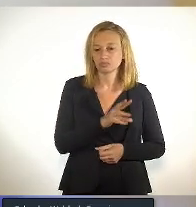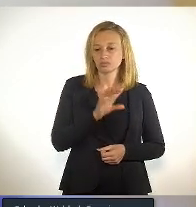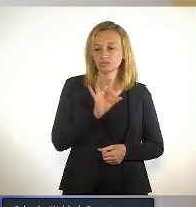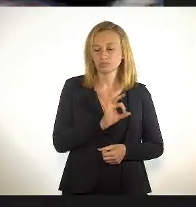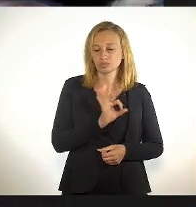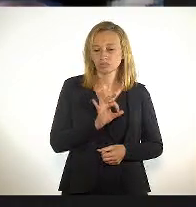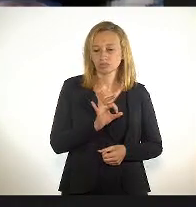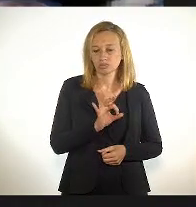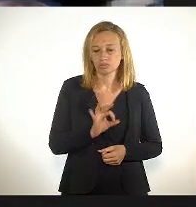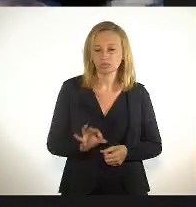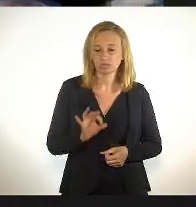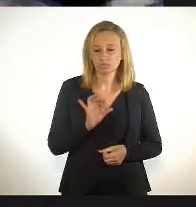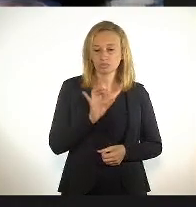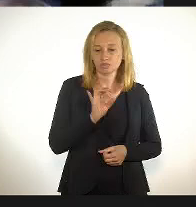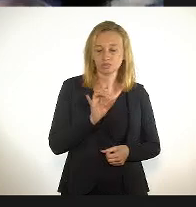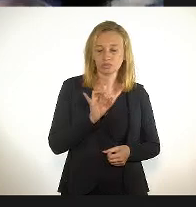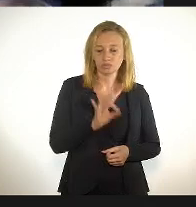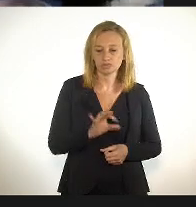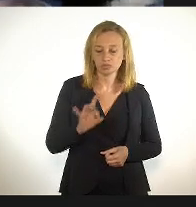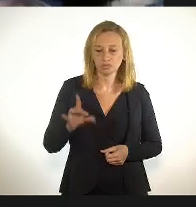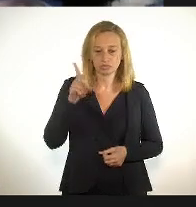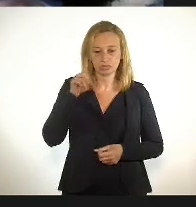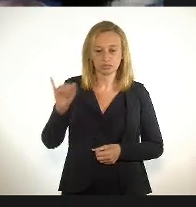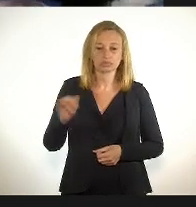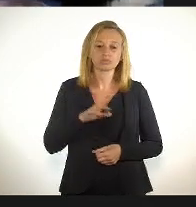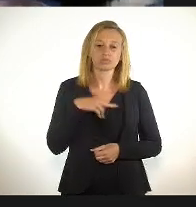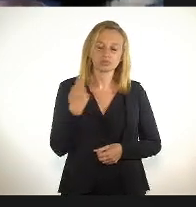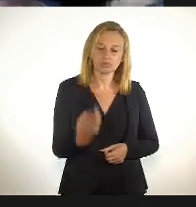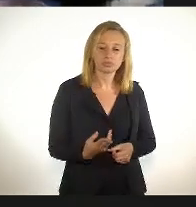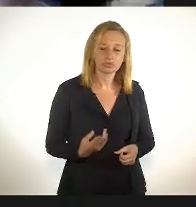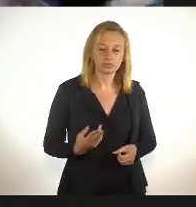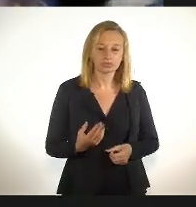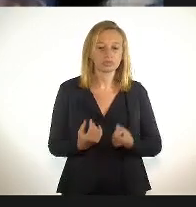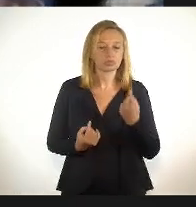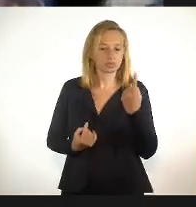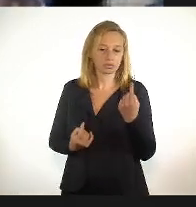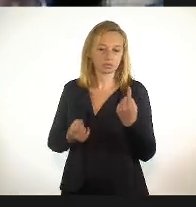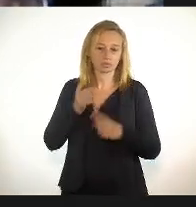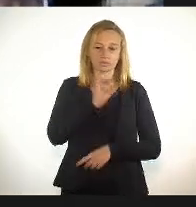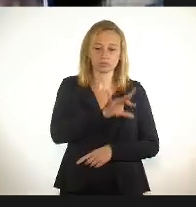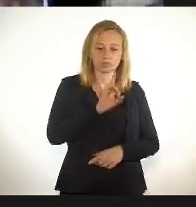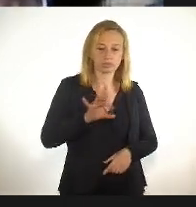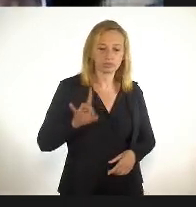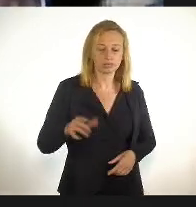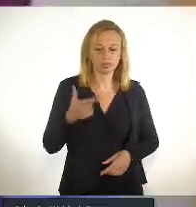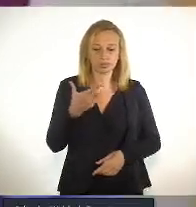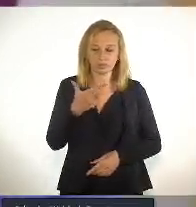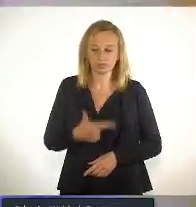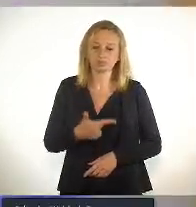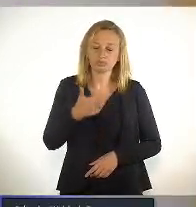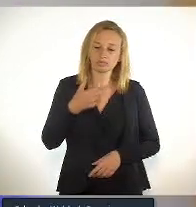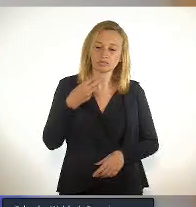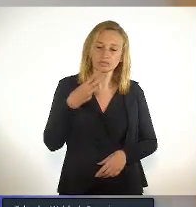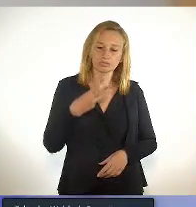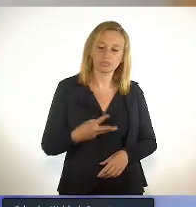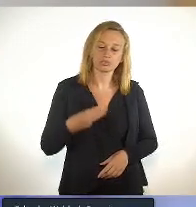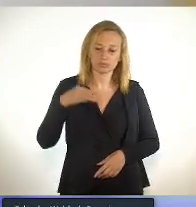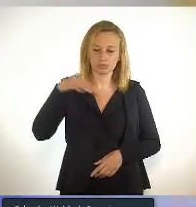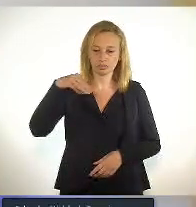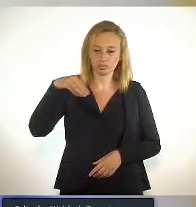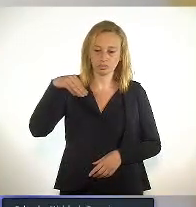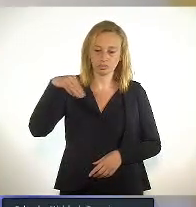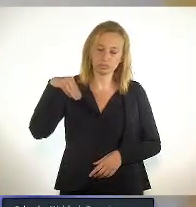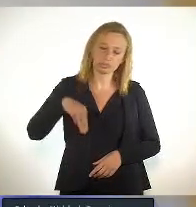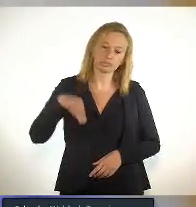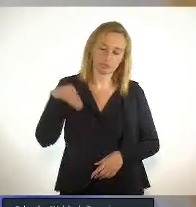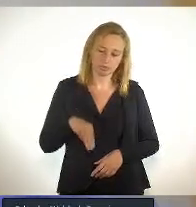dia, ou, deputado Eliomar, ou 1 a cada 23 minutos.